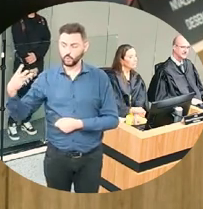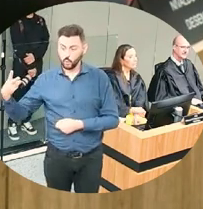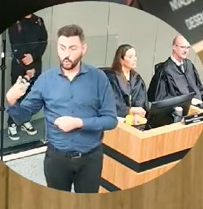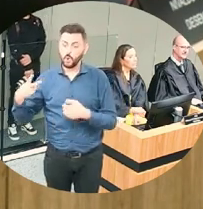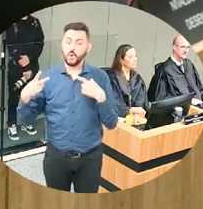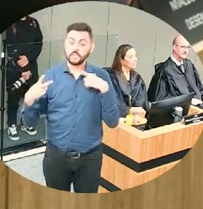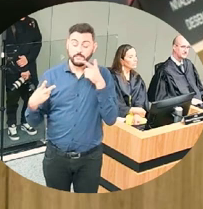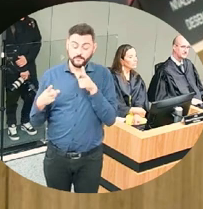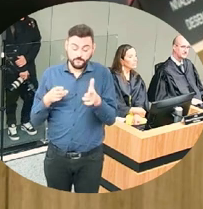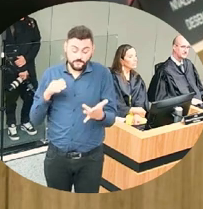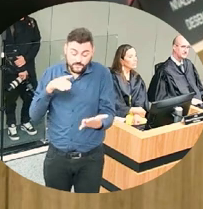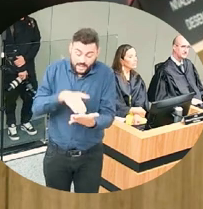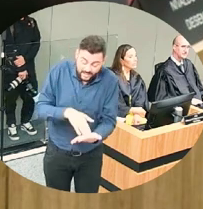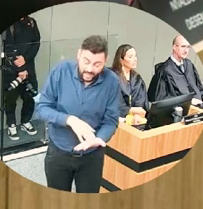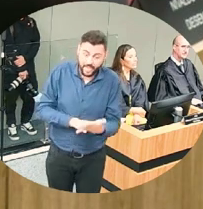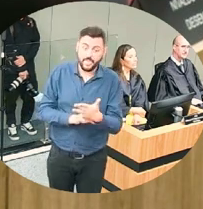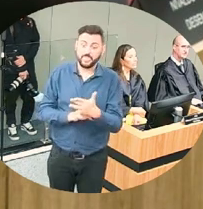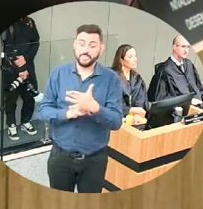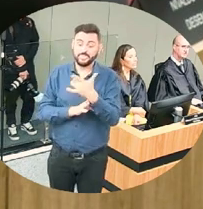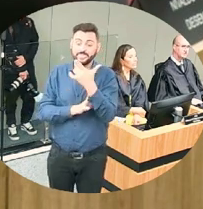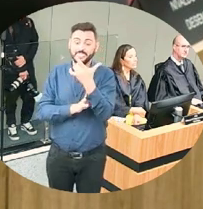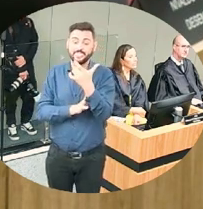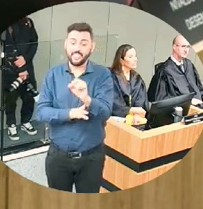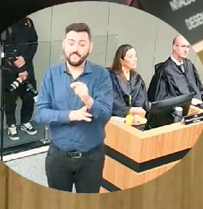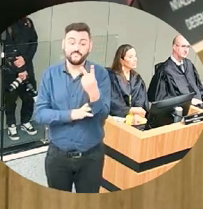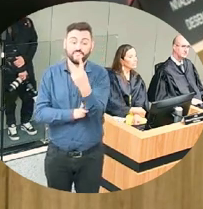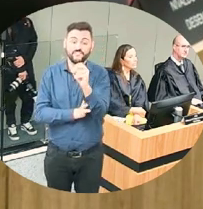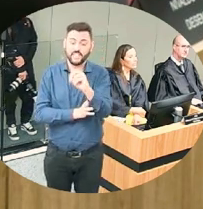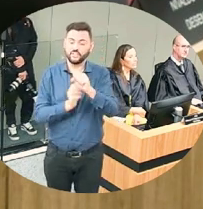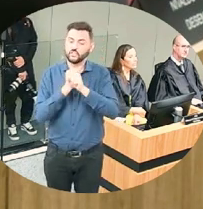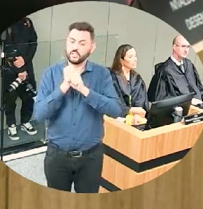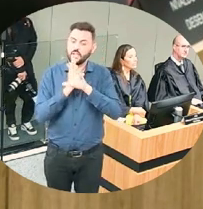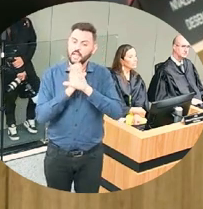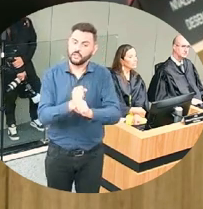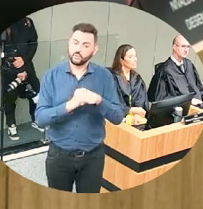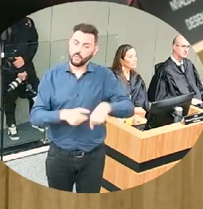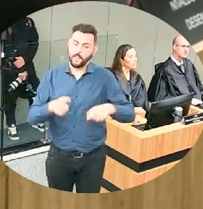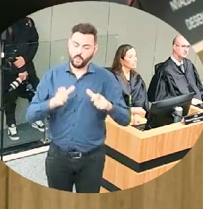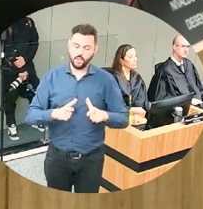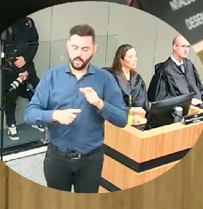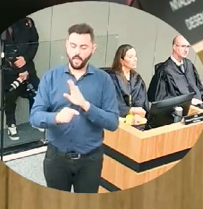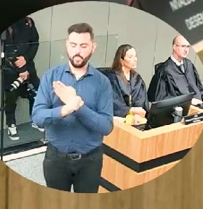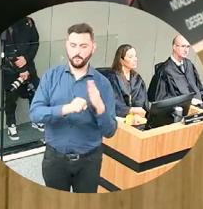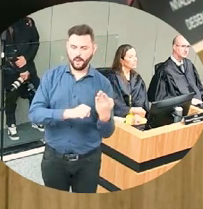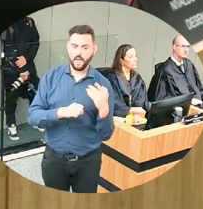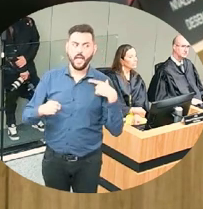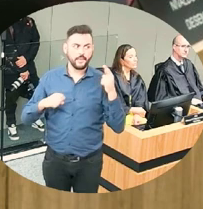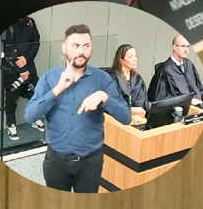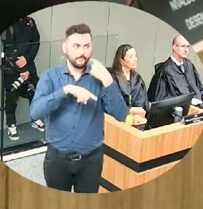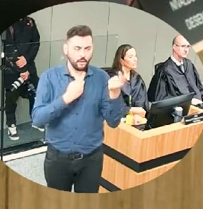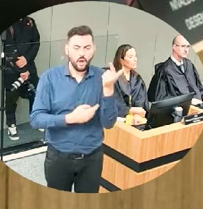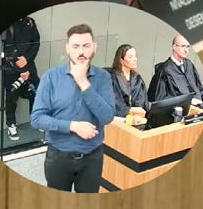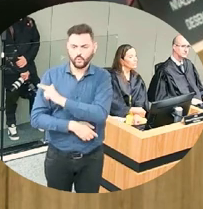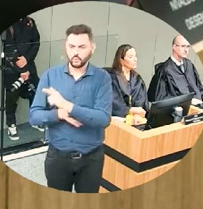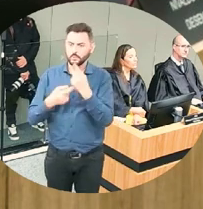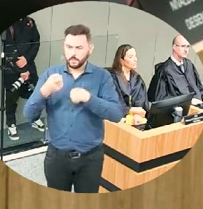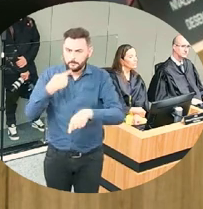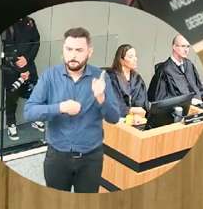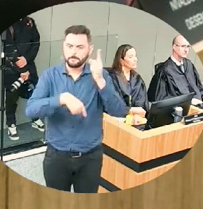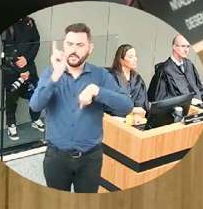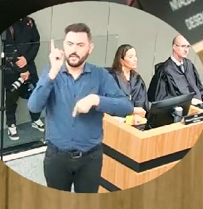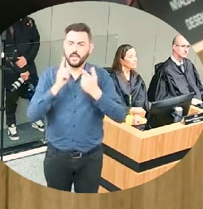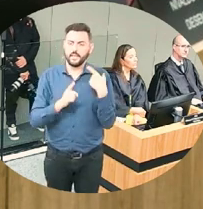em 2022 foi promovido ao cargo de Desembargador do trabalho pelo critério de merecimento foi gestor